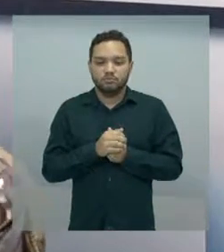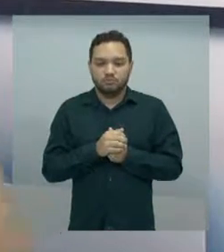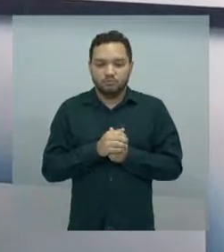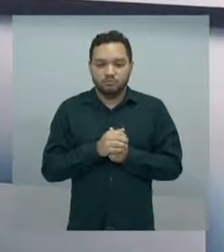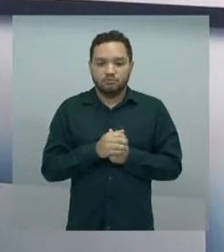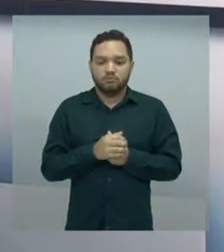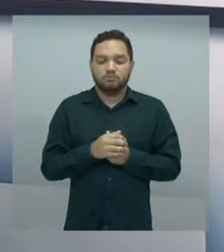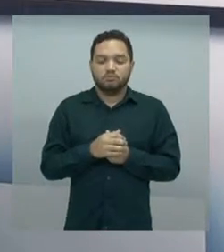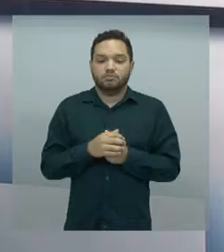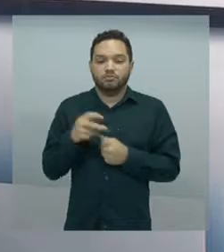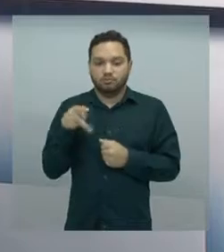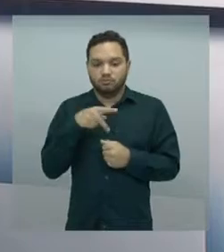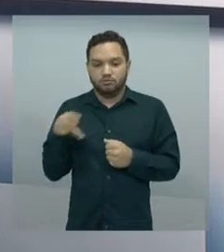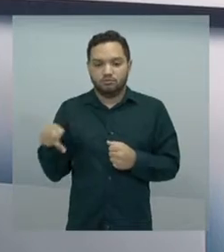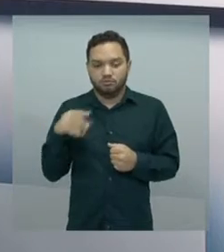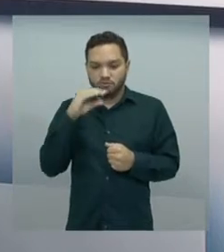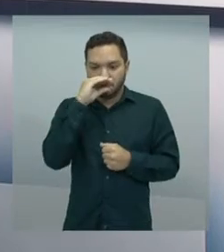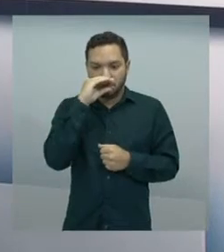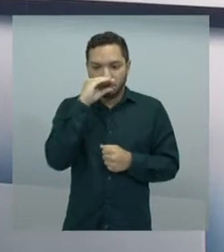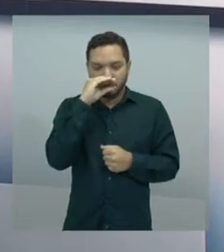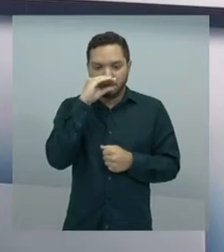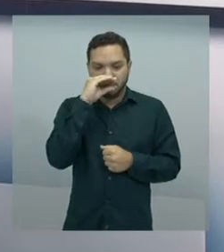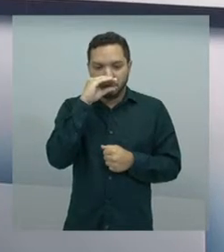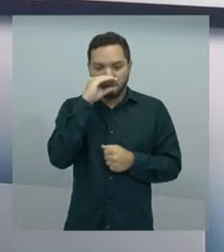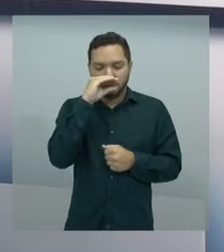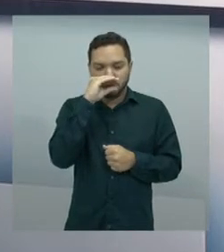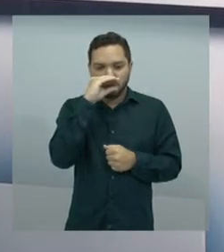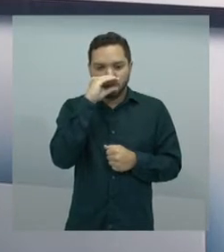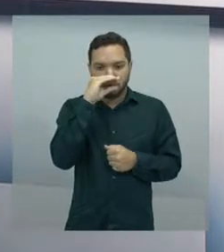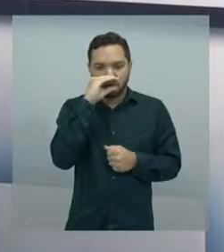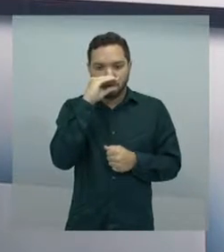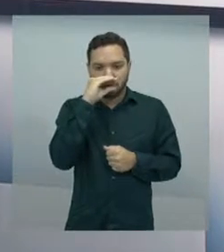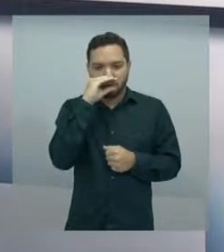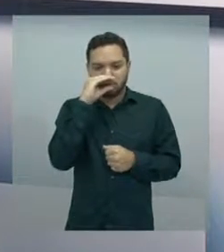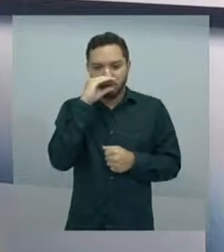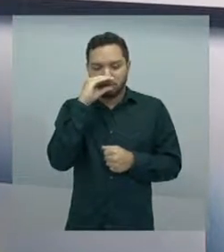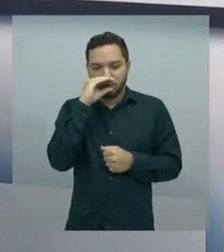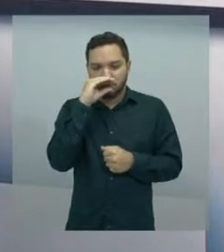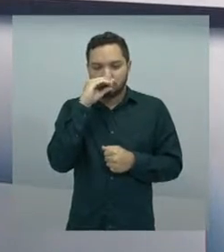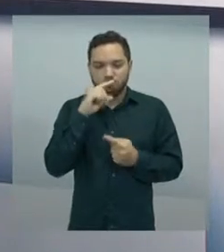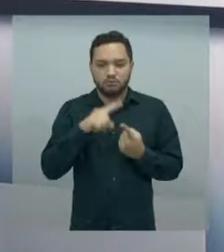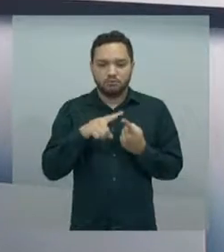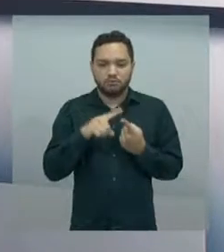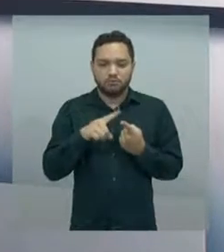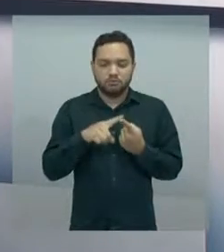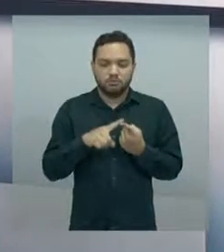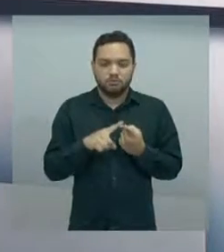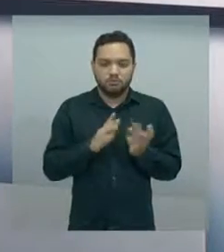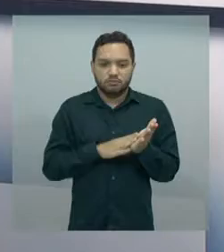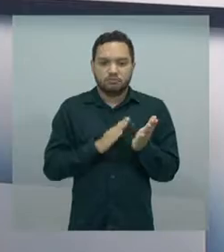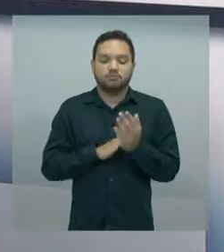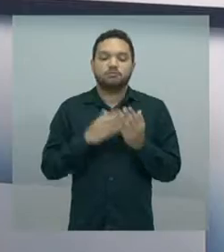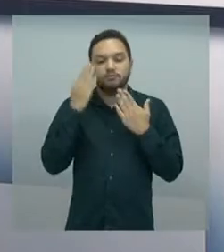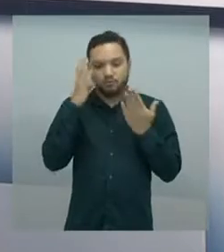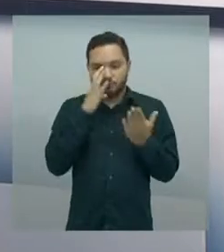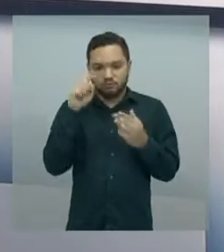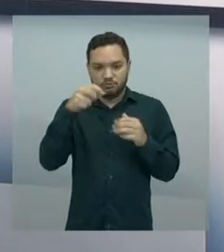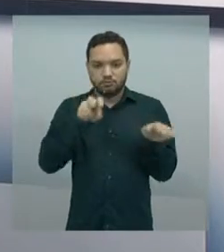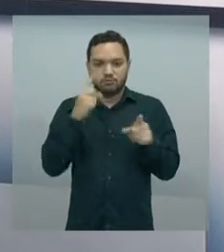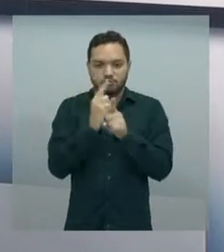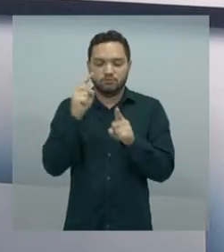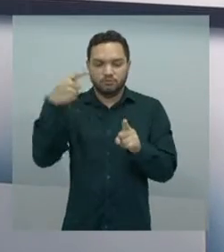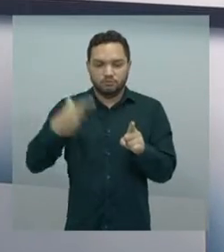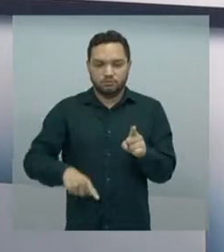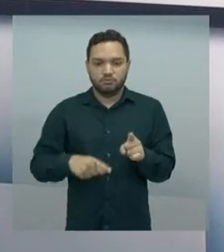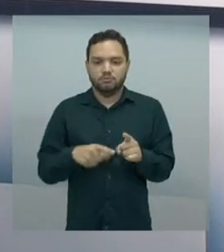casa aqui, nosso presidente também da Câmara Municipal de Fortaleza. Eu quero agradecer demais a sua audiência. Eu volto na próxima semana, se Deus